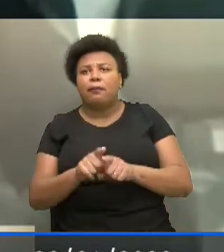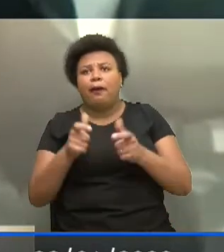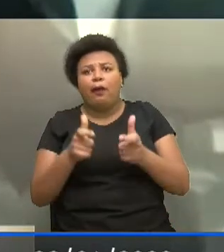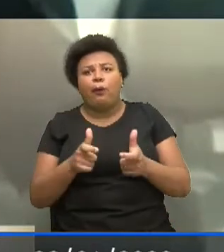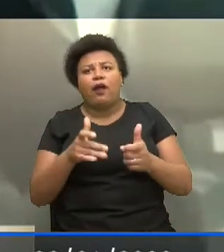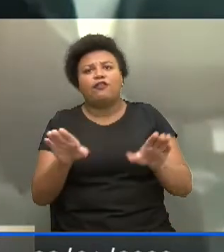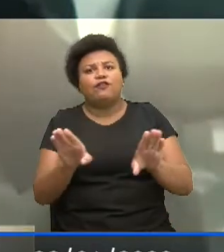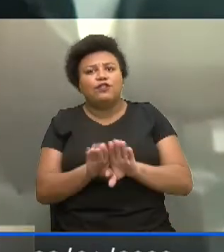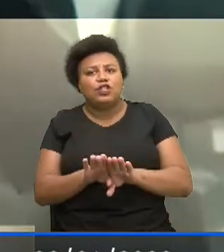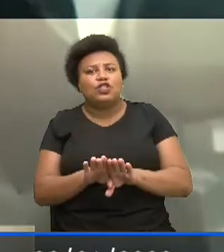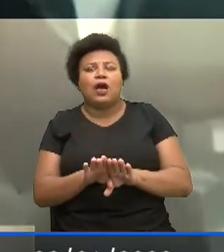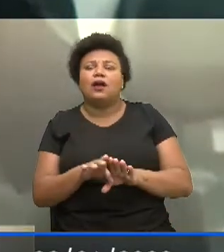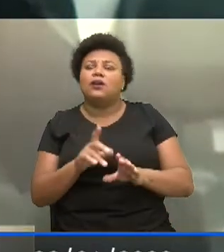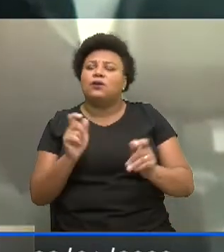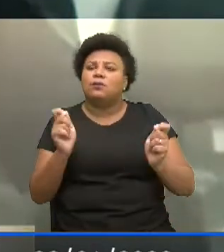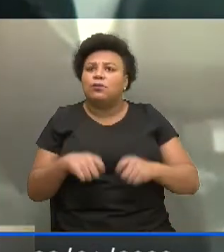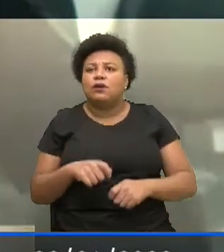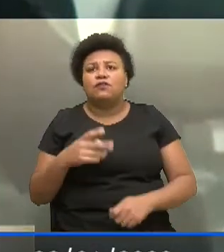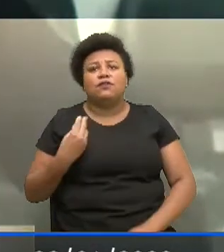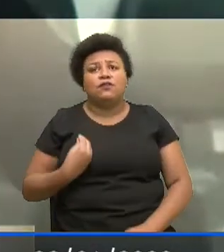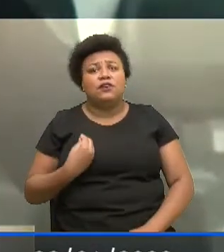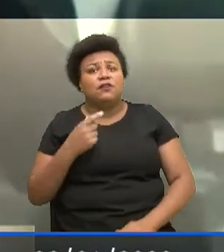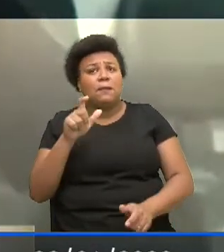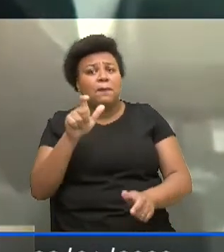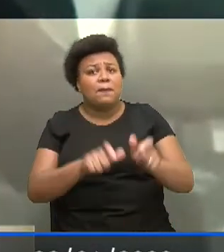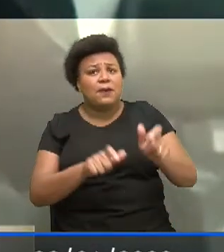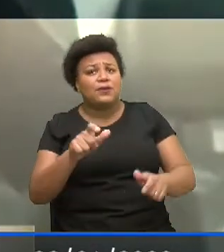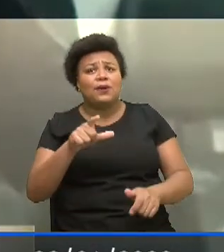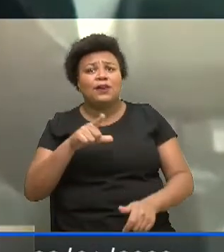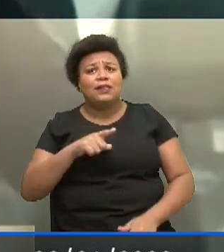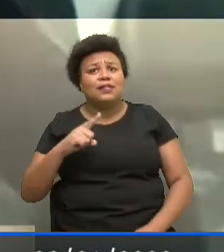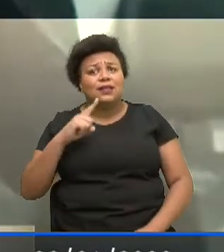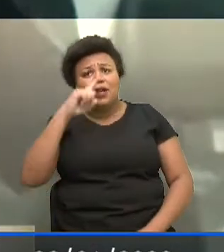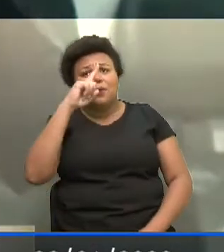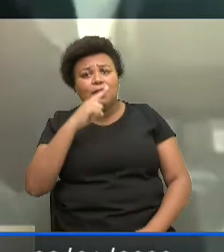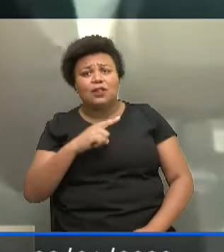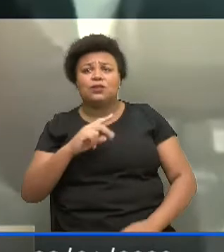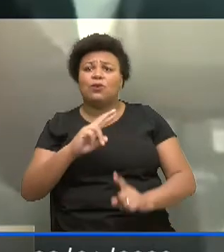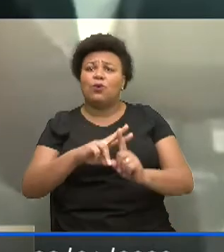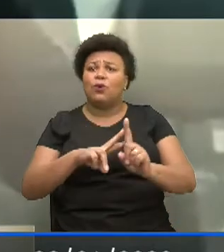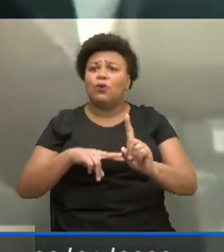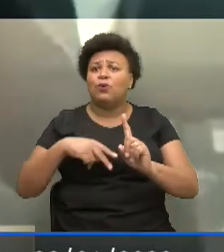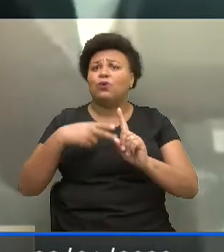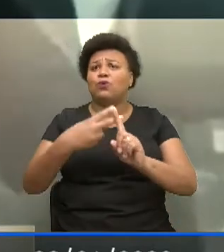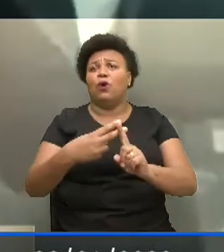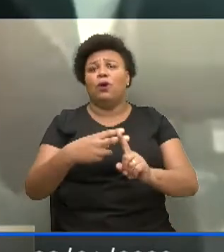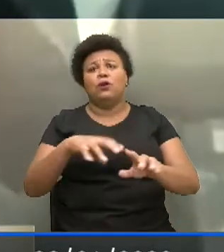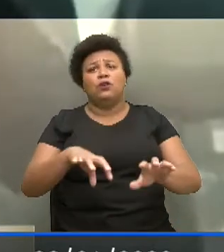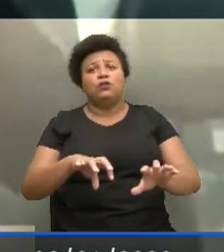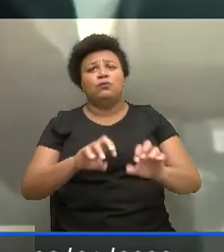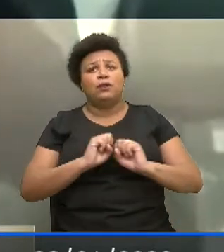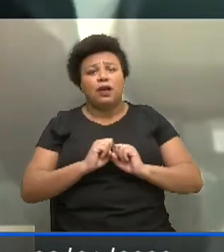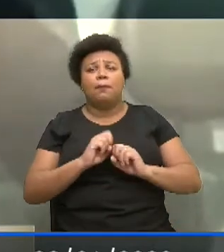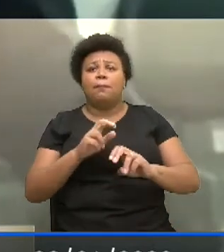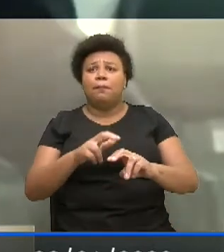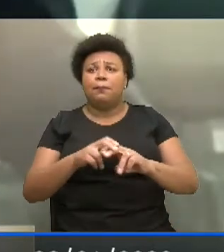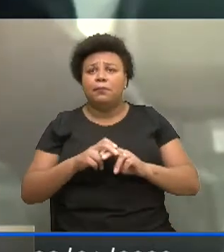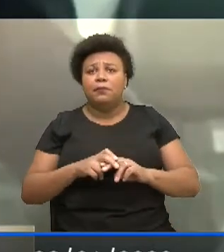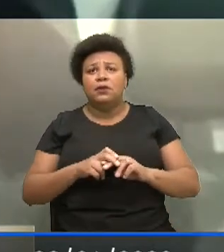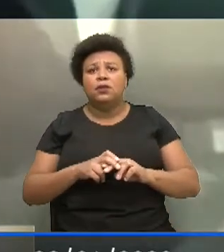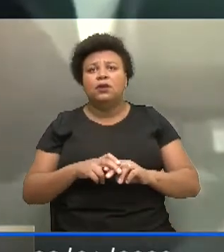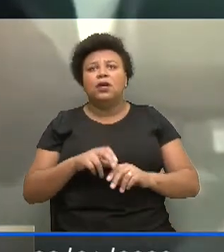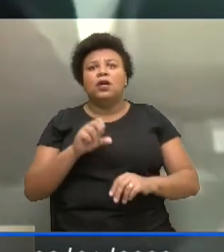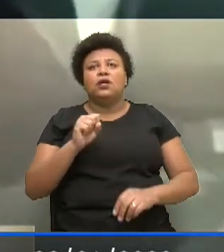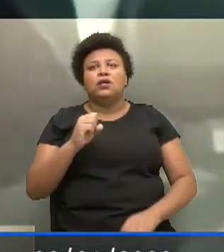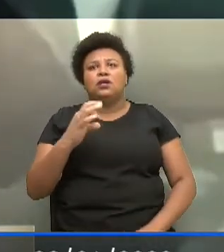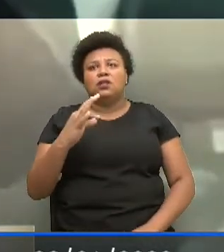que potencialmente onde vivem pessoas que têm um risco aumentado de desenvolver infecção pelo SARS-CoV e até